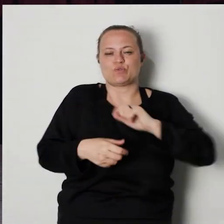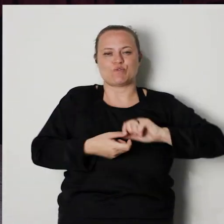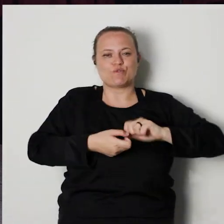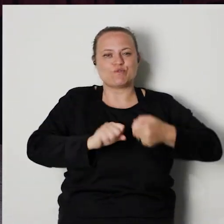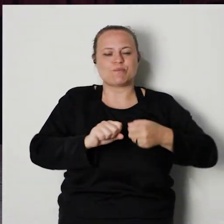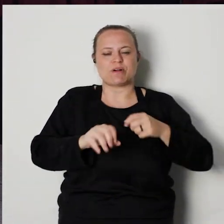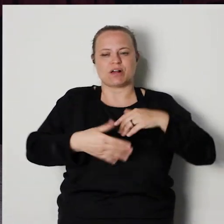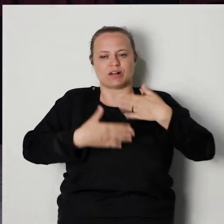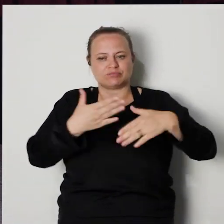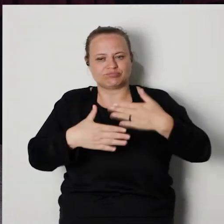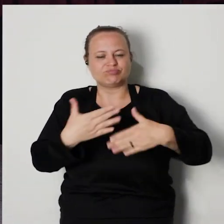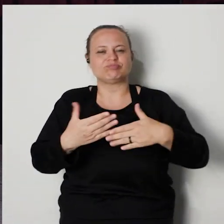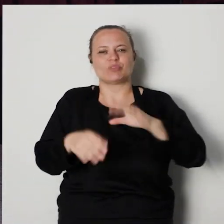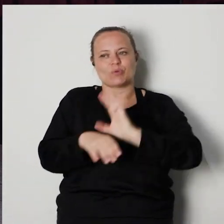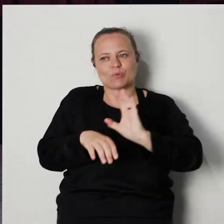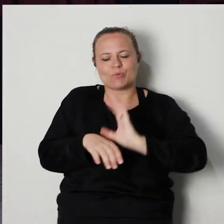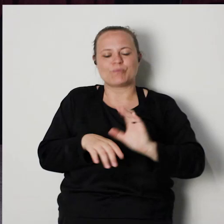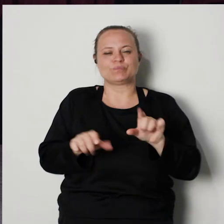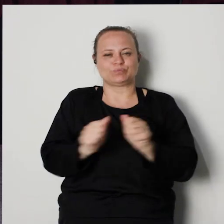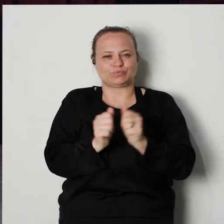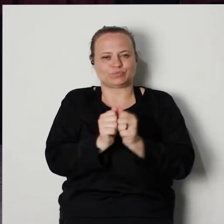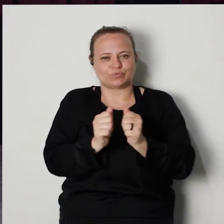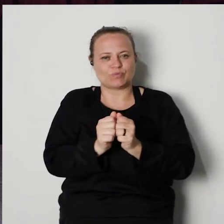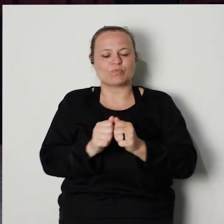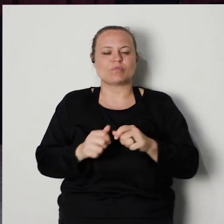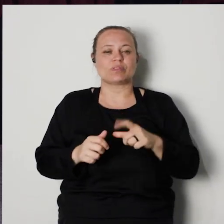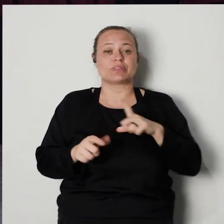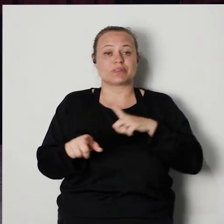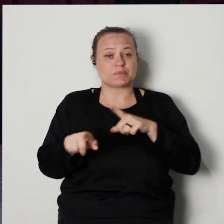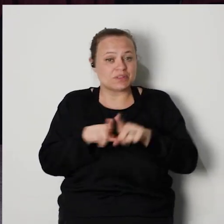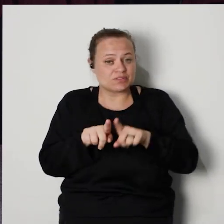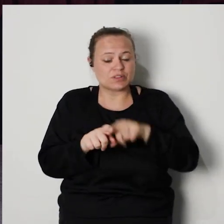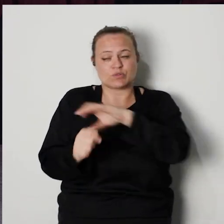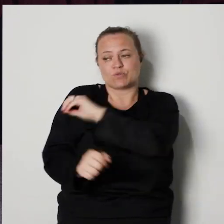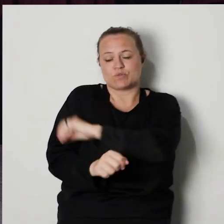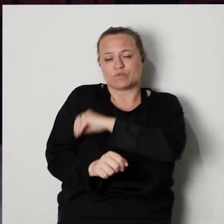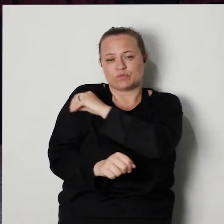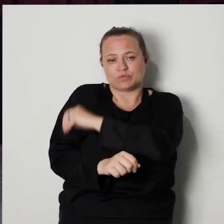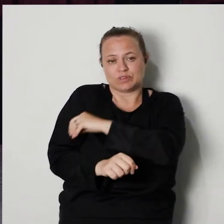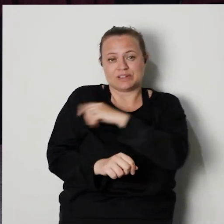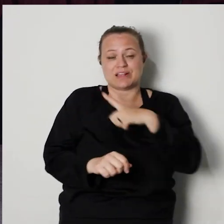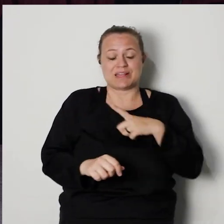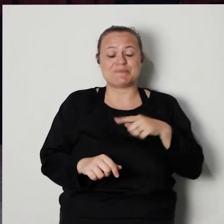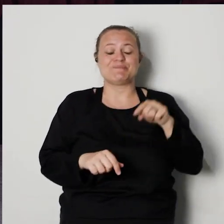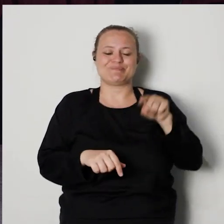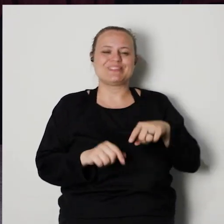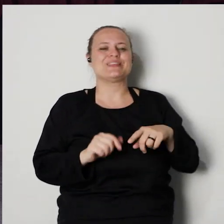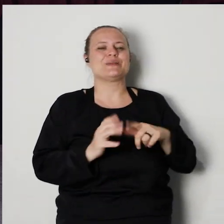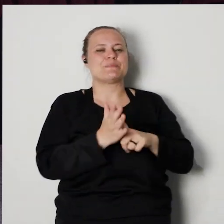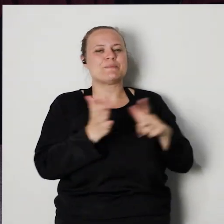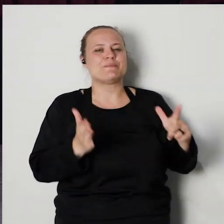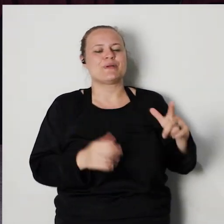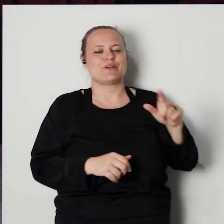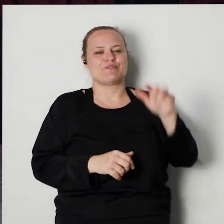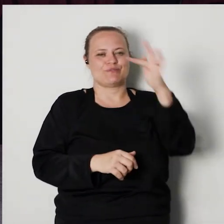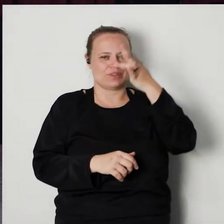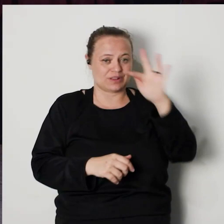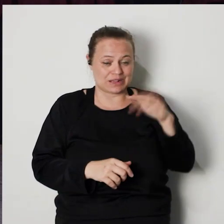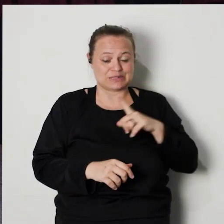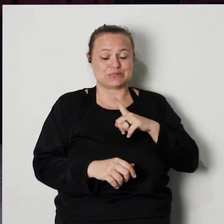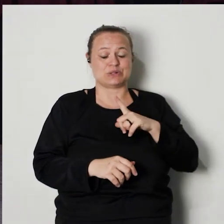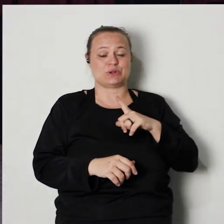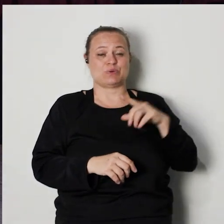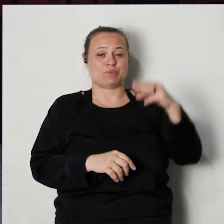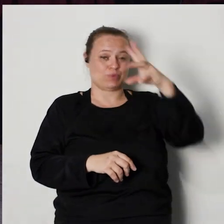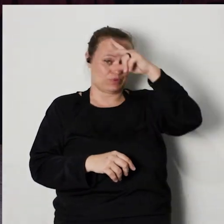essa orientação para construir planos, também alunos estavam em formação. A